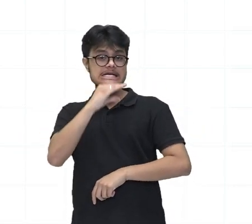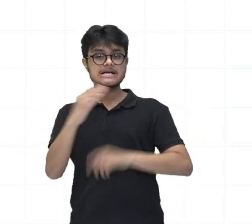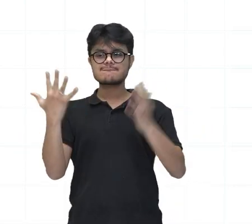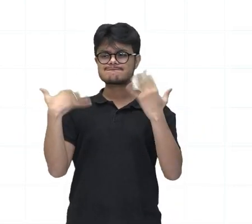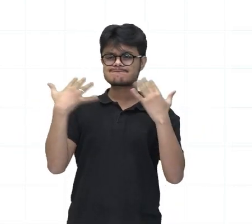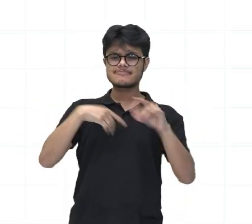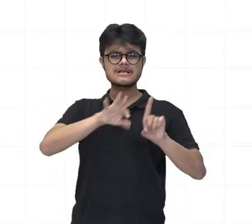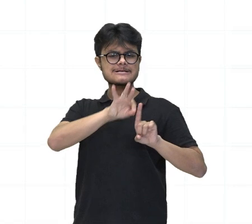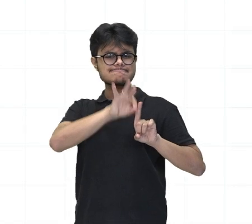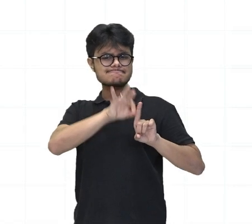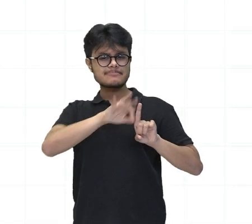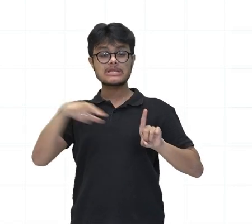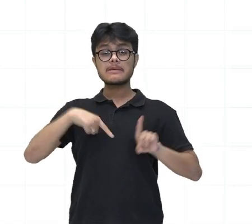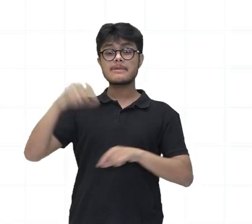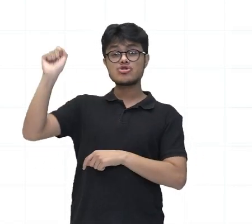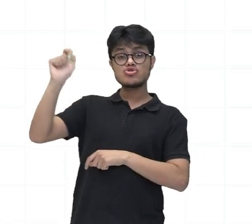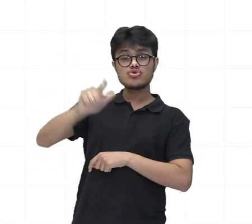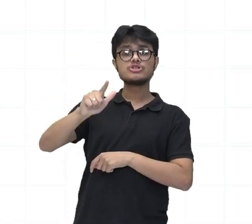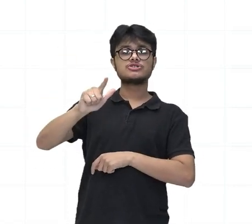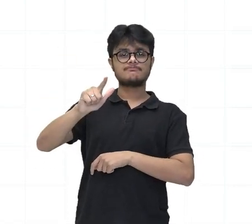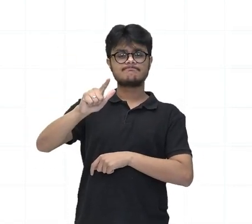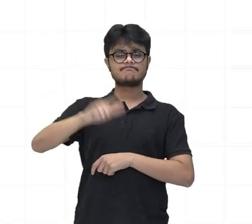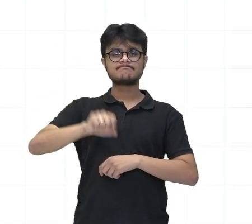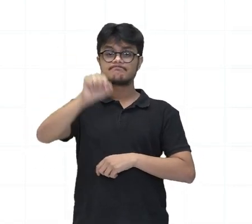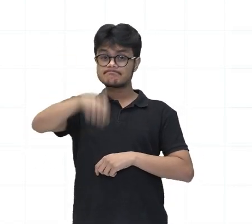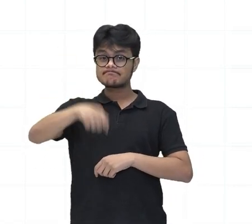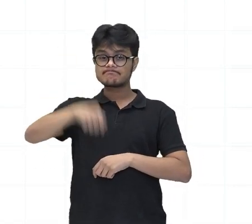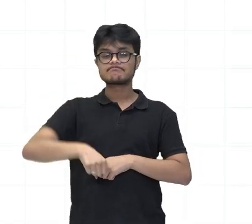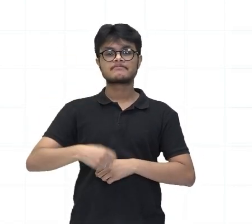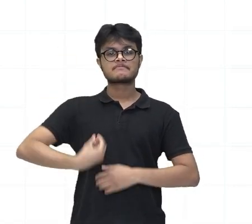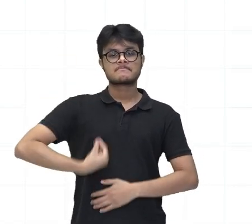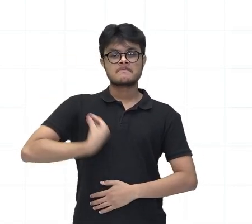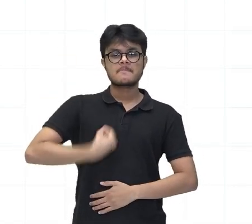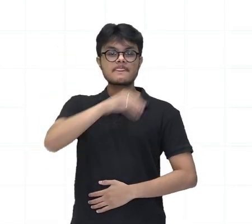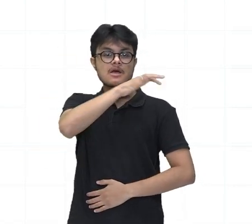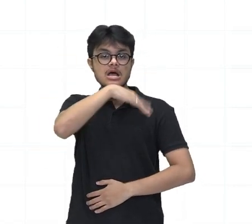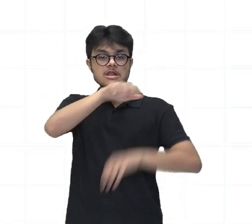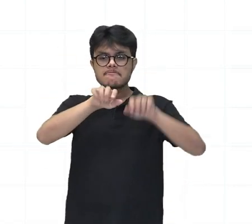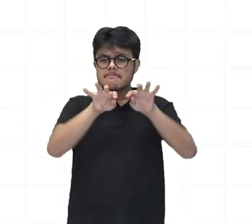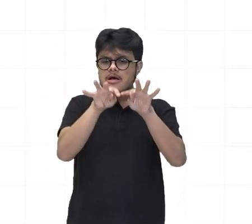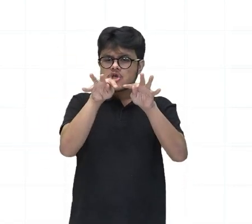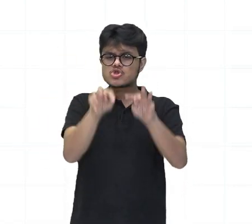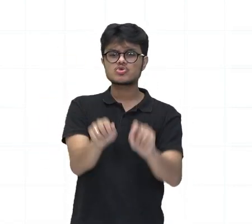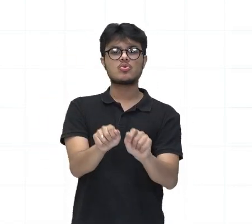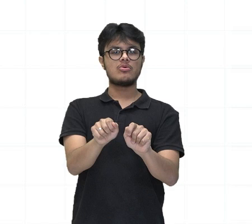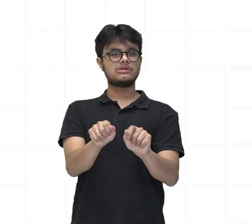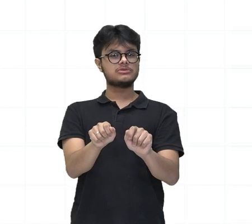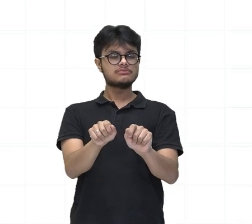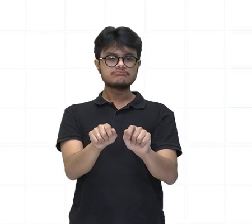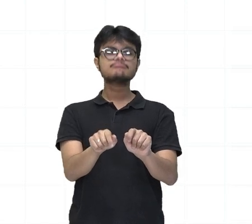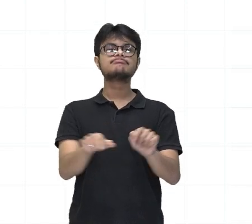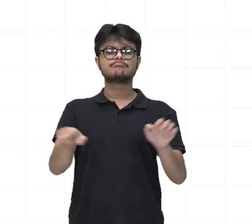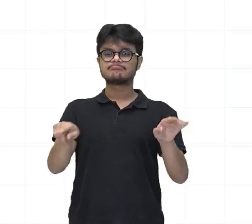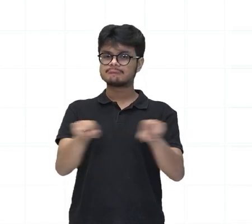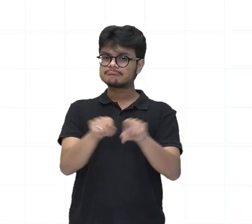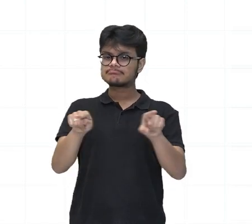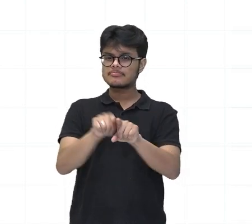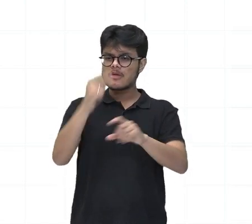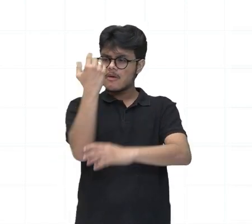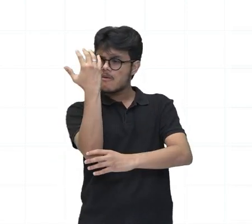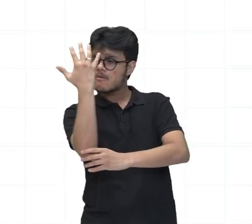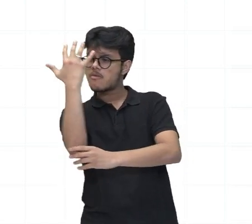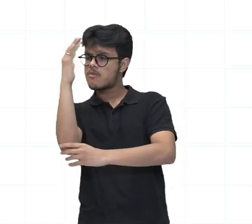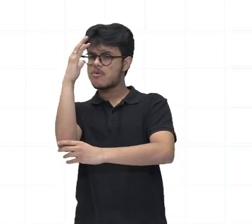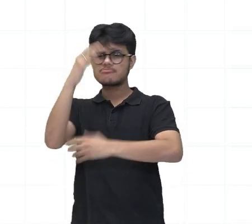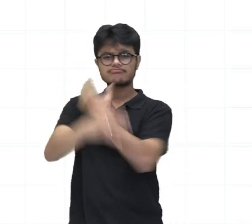luz para os organismos. Então, isso acontece em todos os biomas na superfície